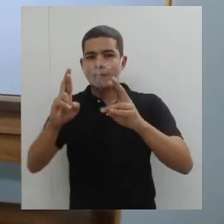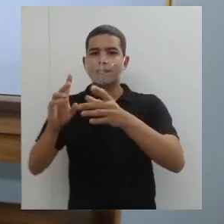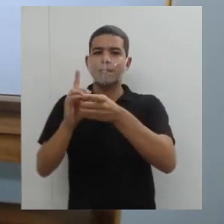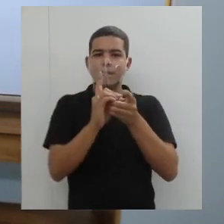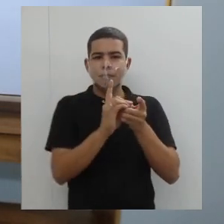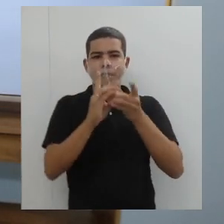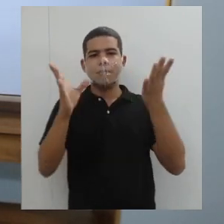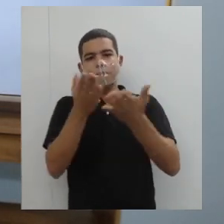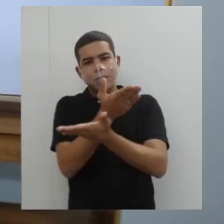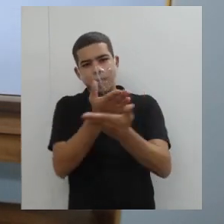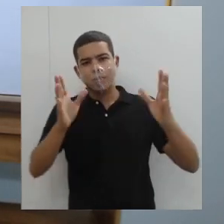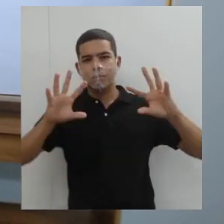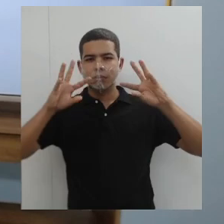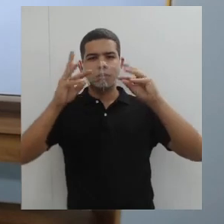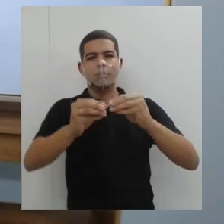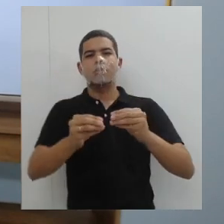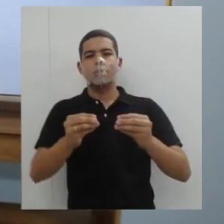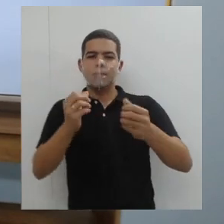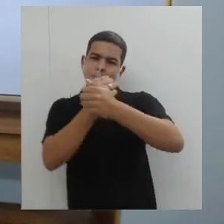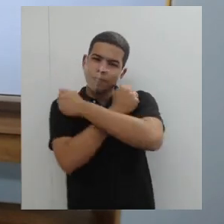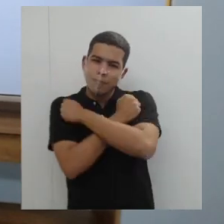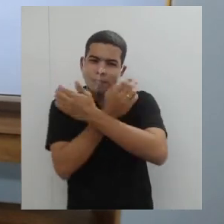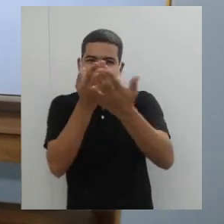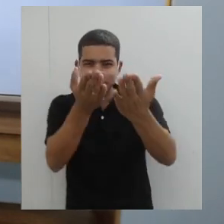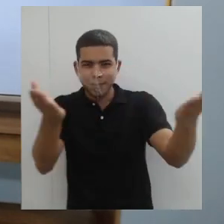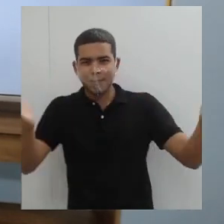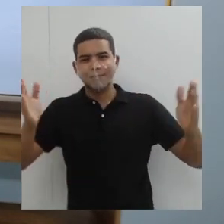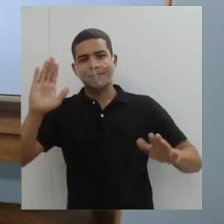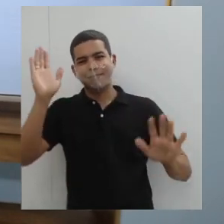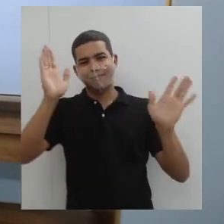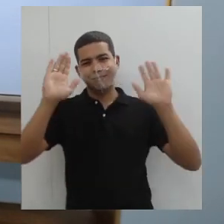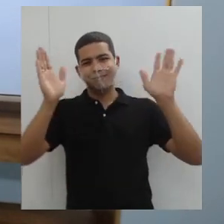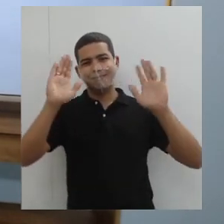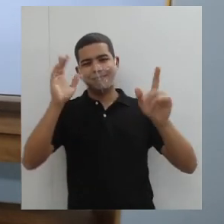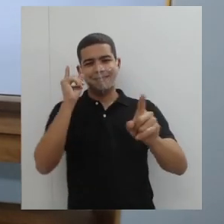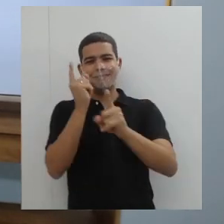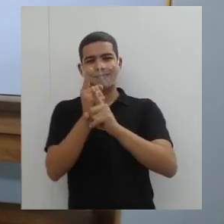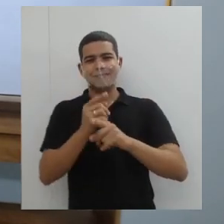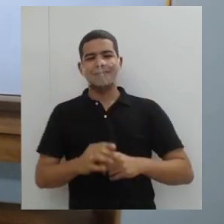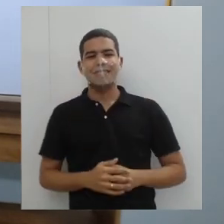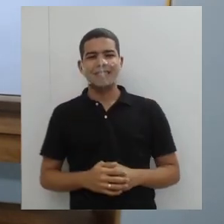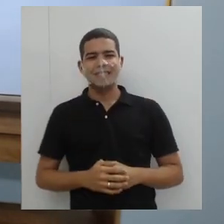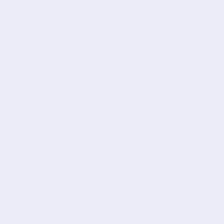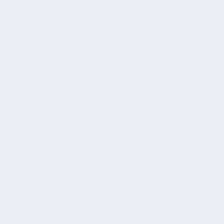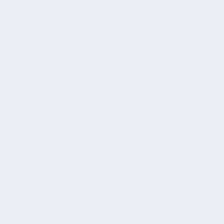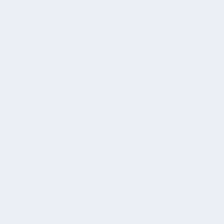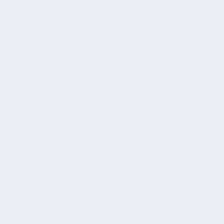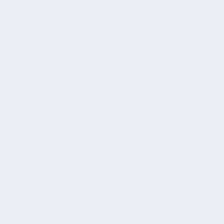democracia para todo mundo. Um abraço para vocês e até a próxima aula, gente. Obrigado.